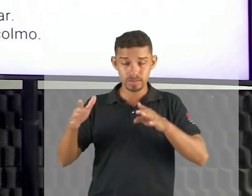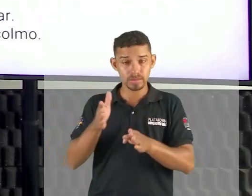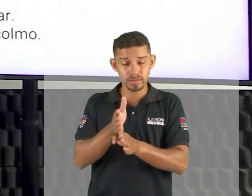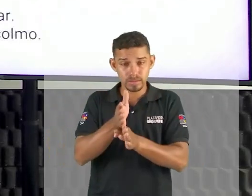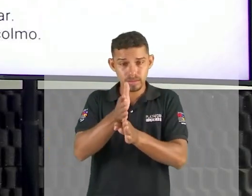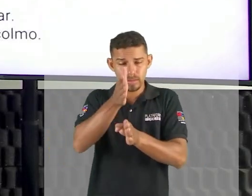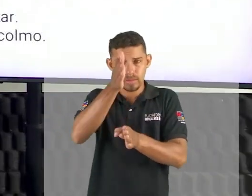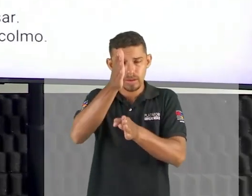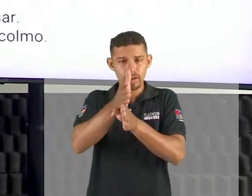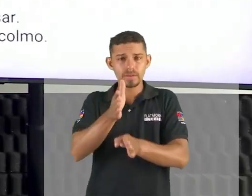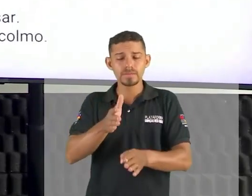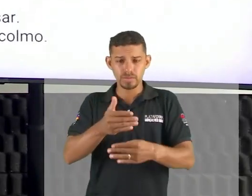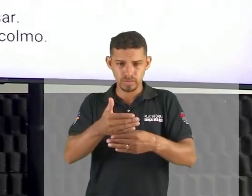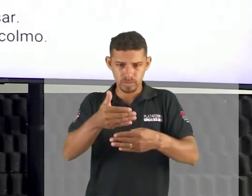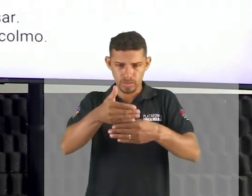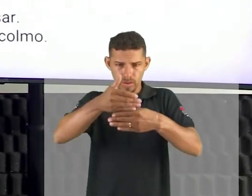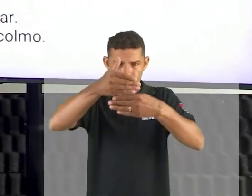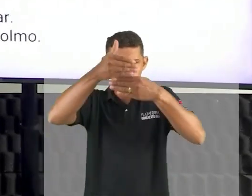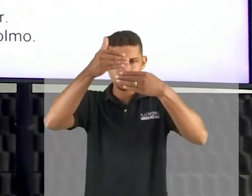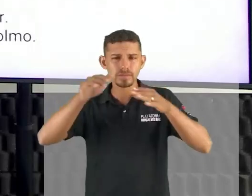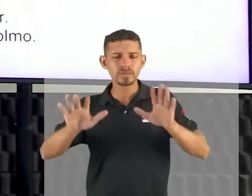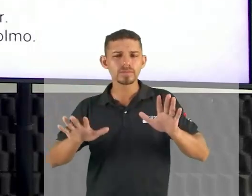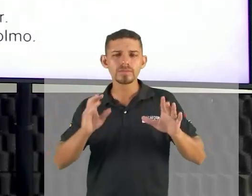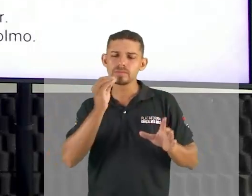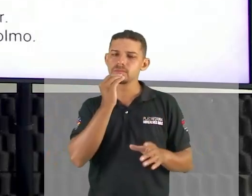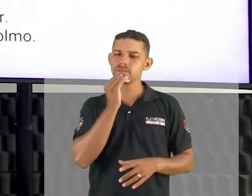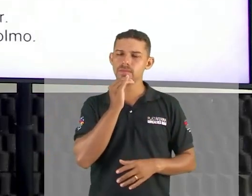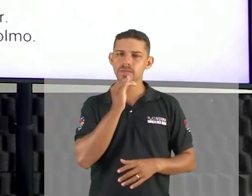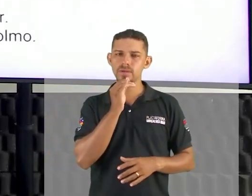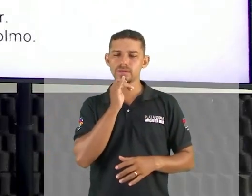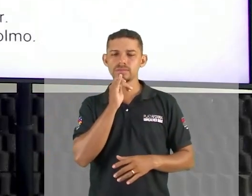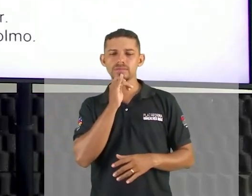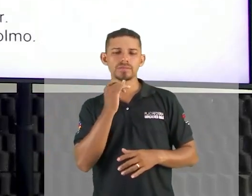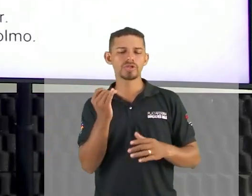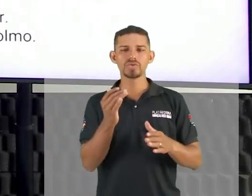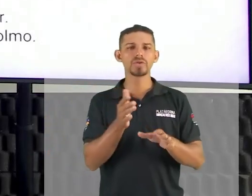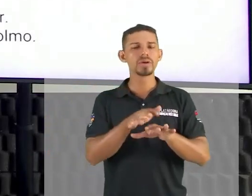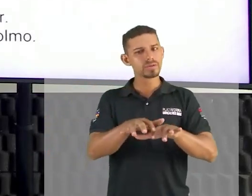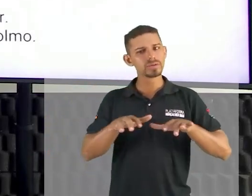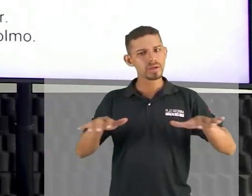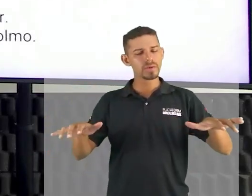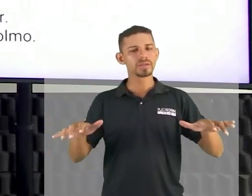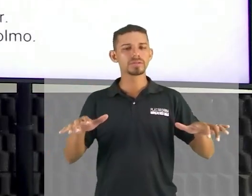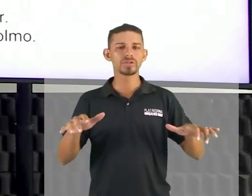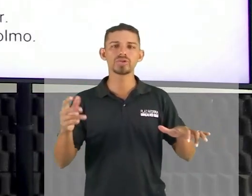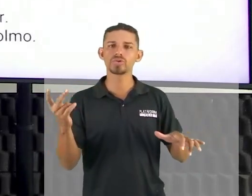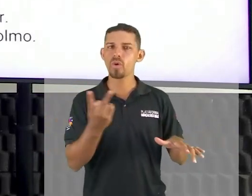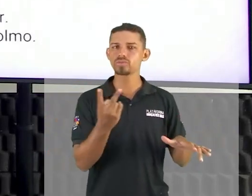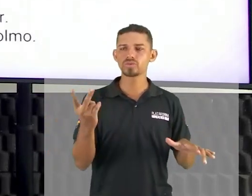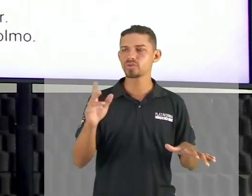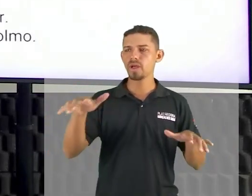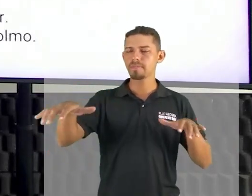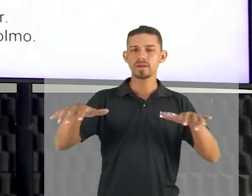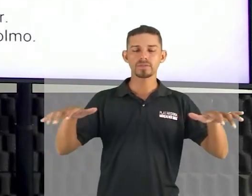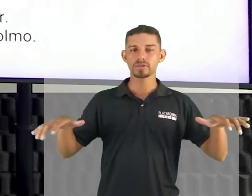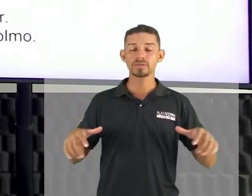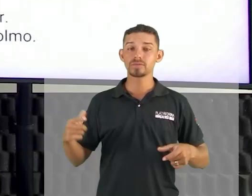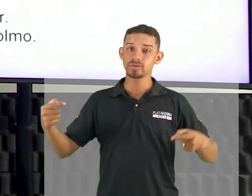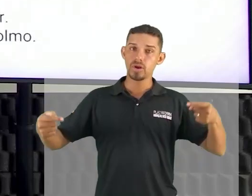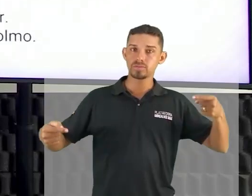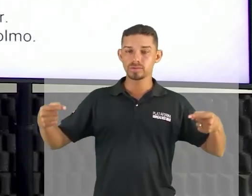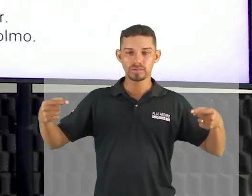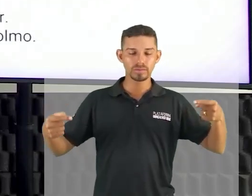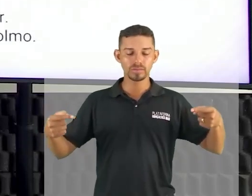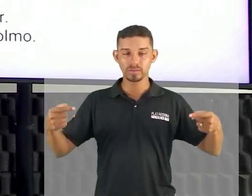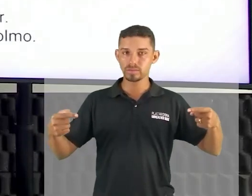muro, levantaram de uma certa maneira algo que ficasse muito bem separado entre esses dois blocos antagônicos, entre